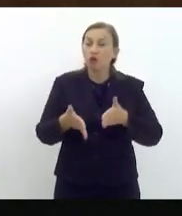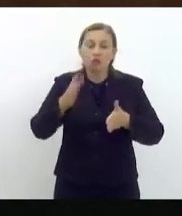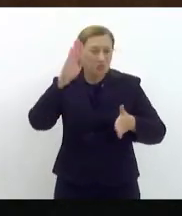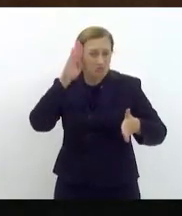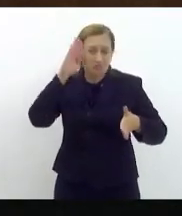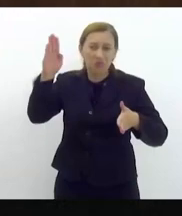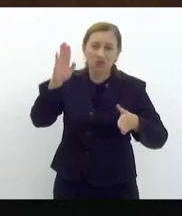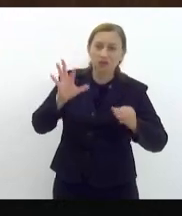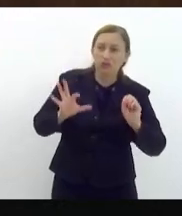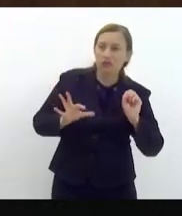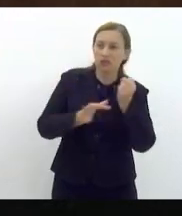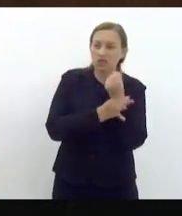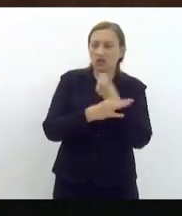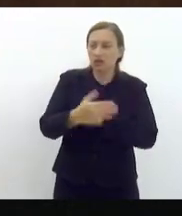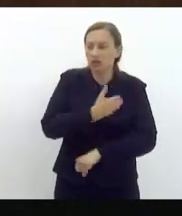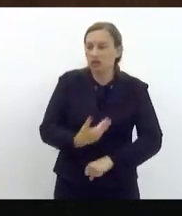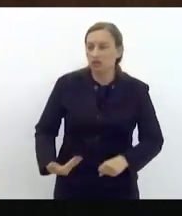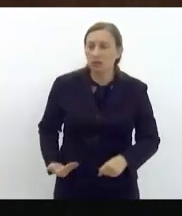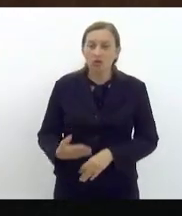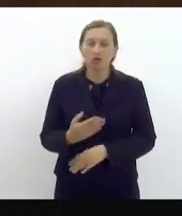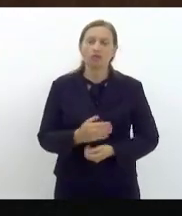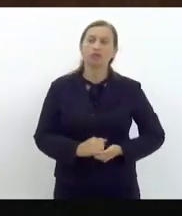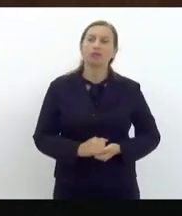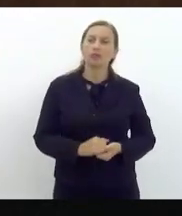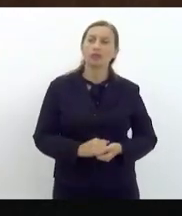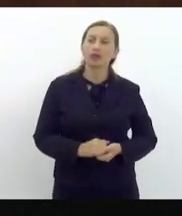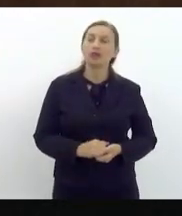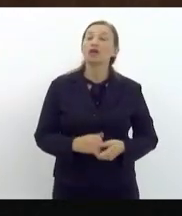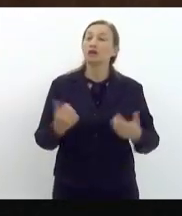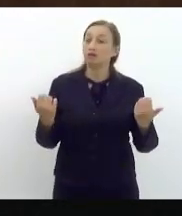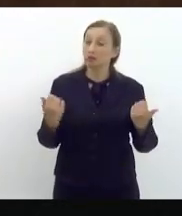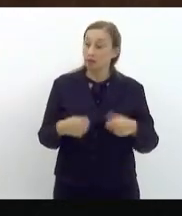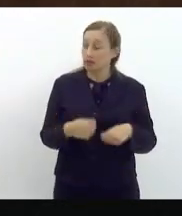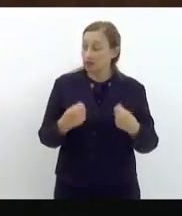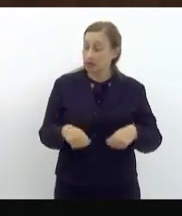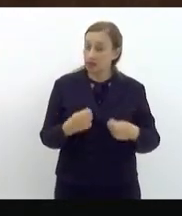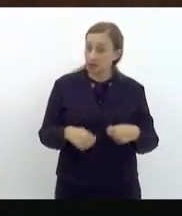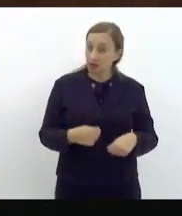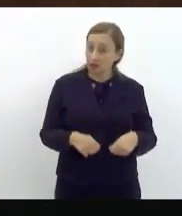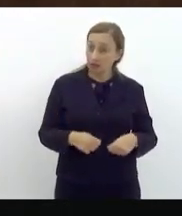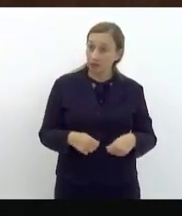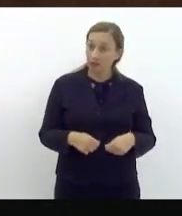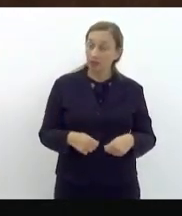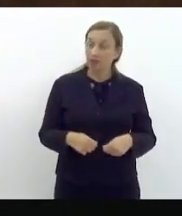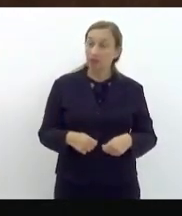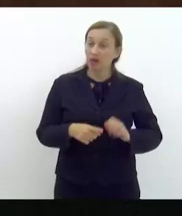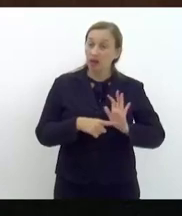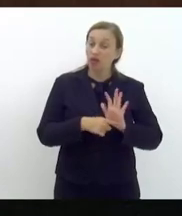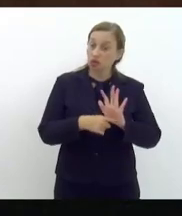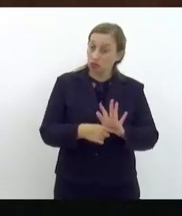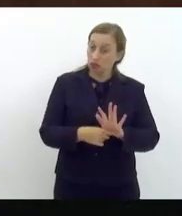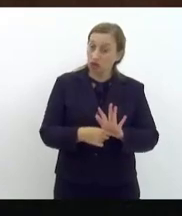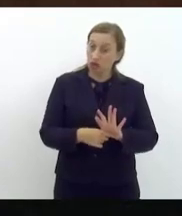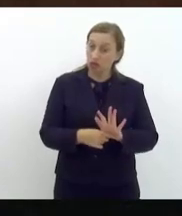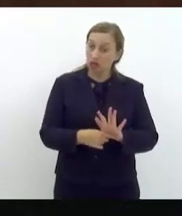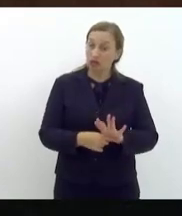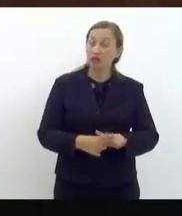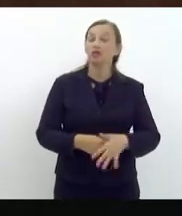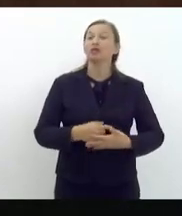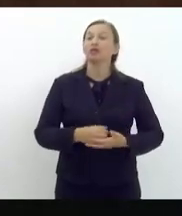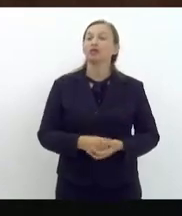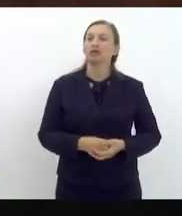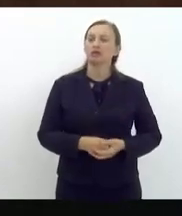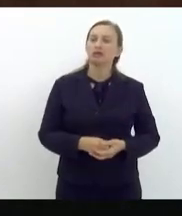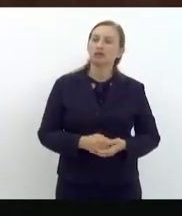pública é o ponto principal daquilo que devemos estabelecer de pauta nessa 13ª legislatura